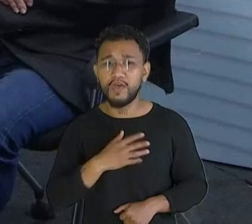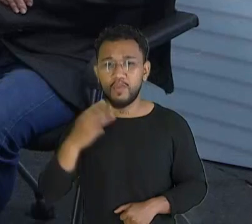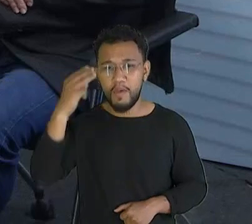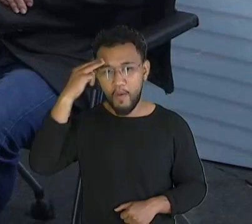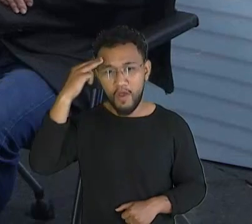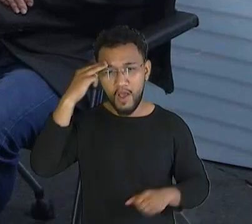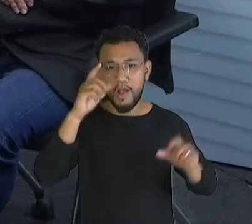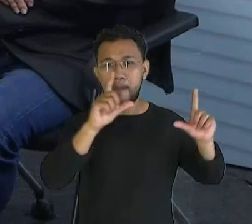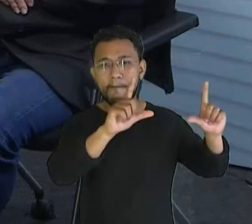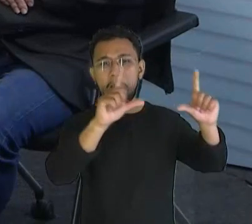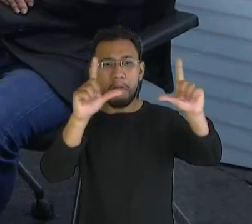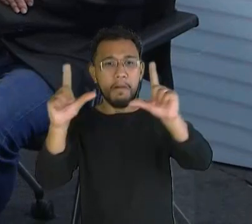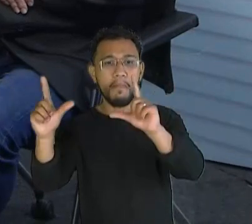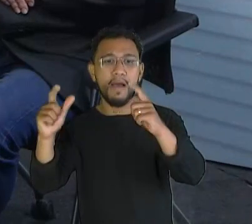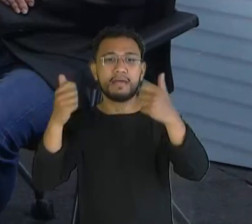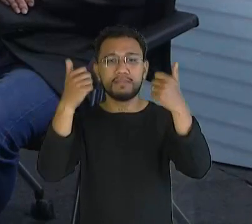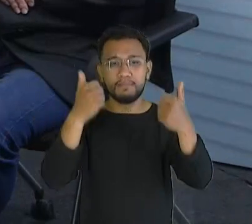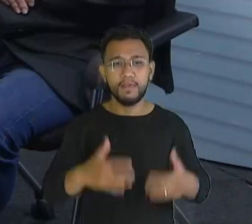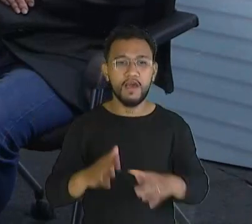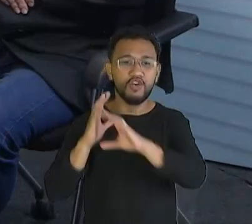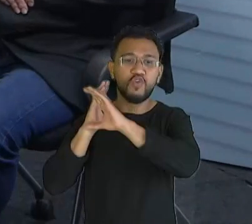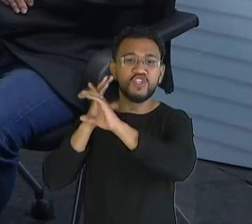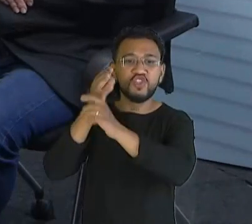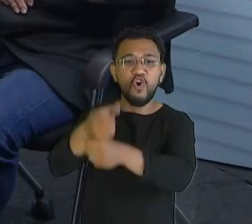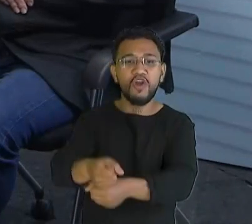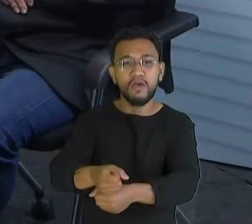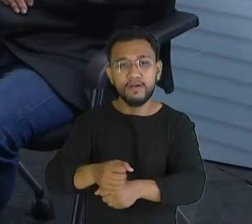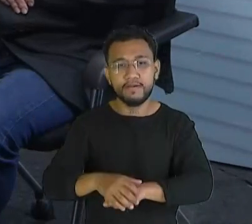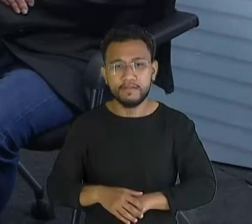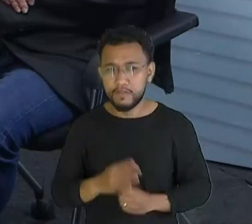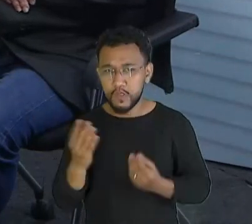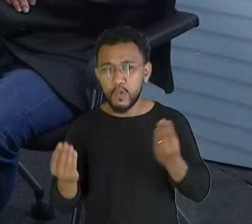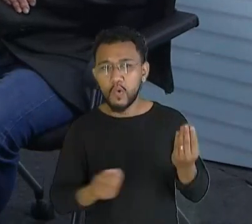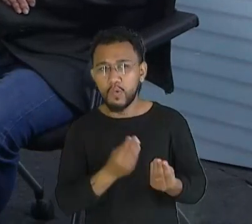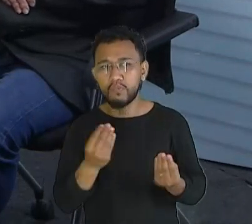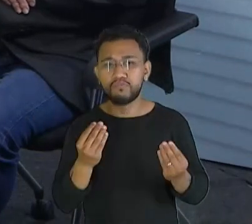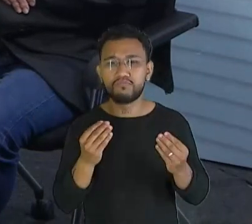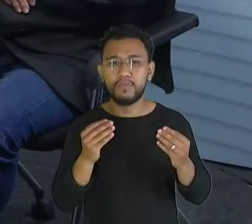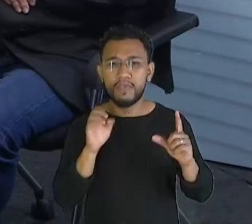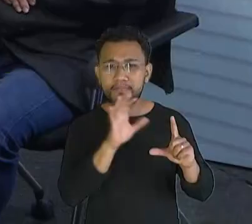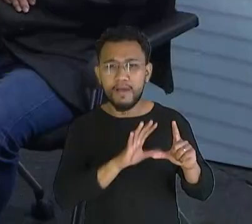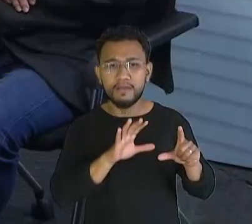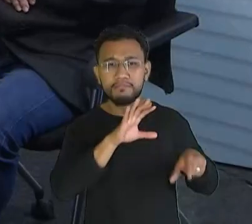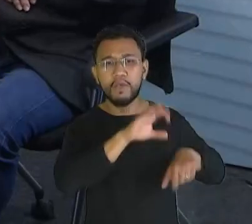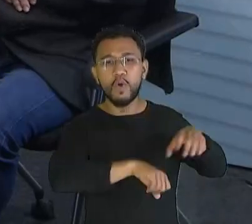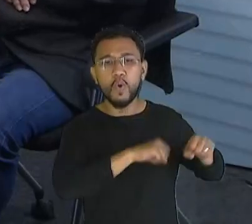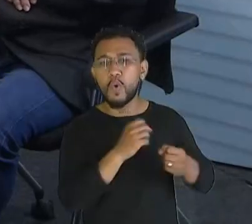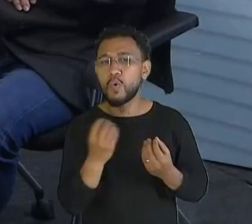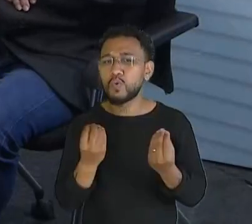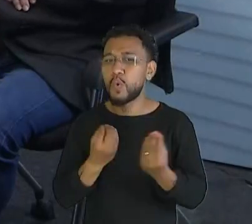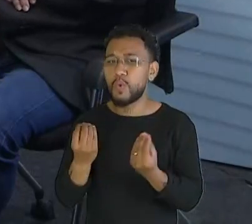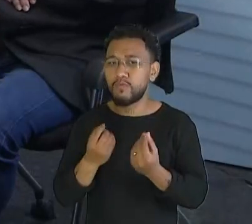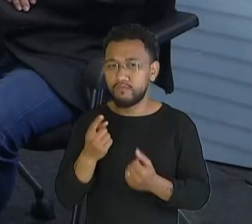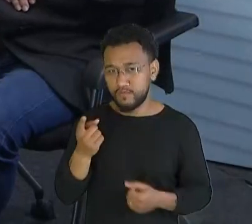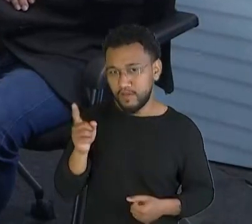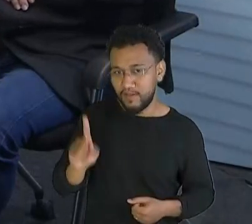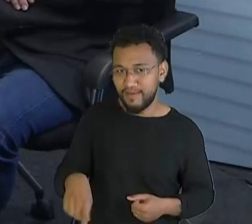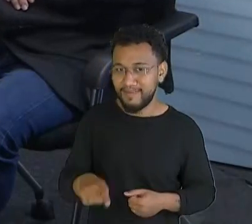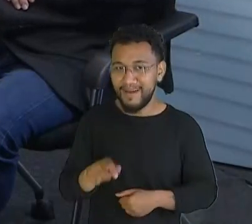do aí. Do memorial. A história. Como é que vocês conseguiram juntar essas imagens, hein, Vitória? Você que é a historiadora